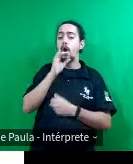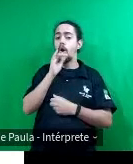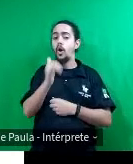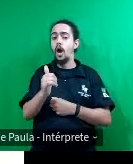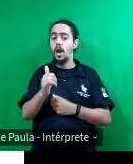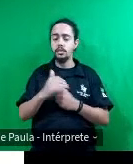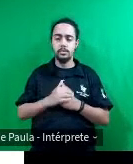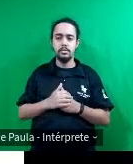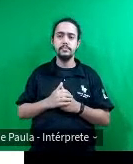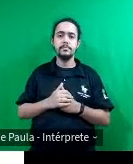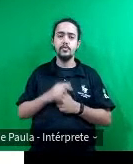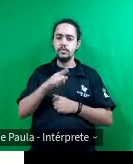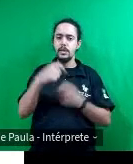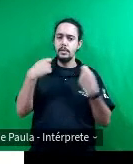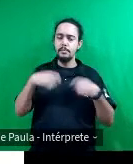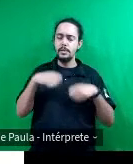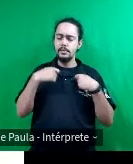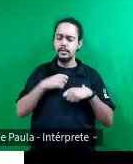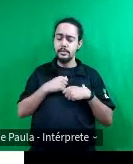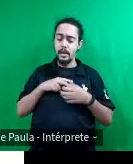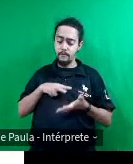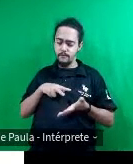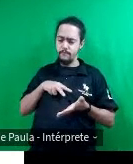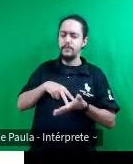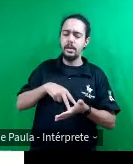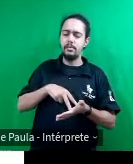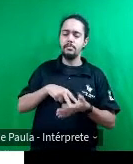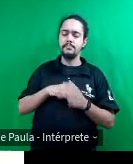na promessa aí, ok? Bom,